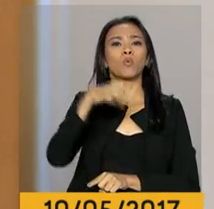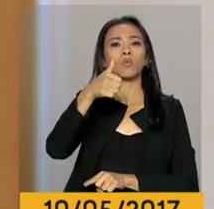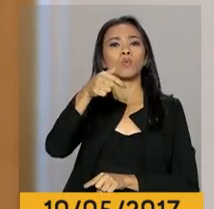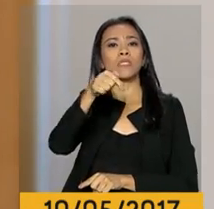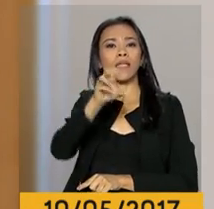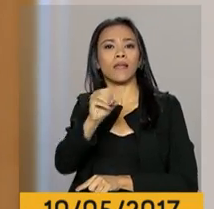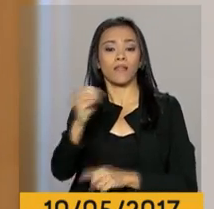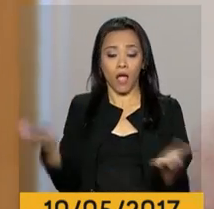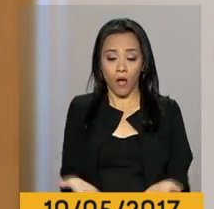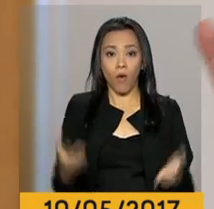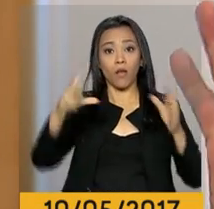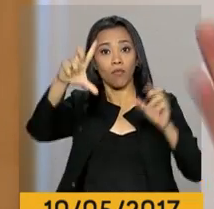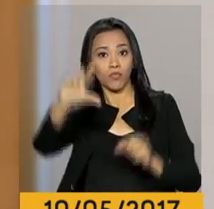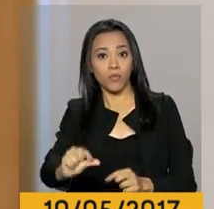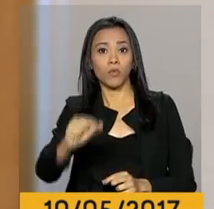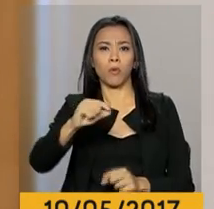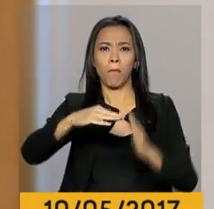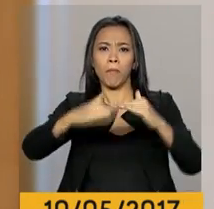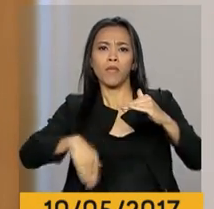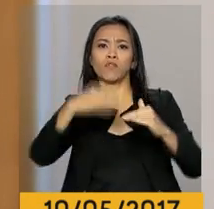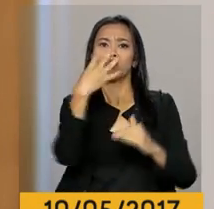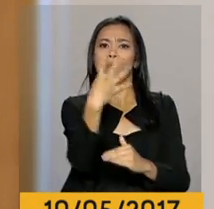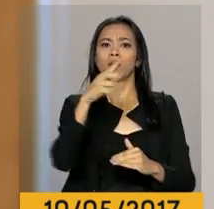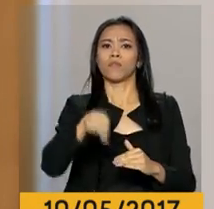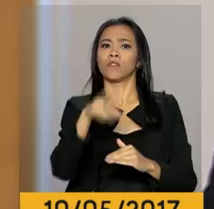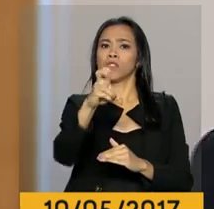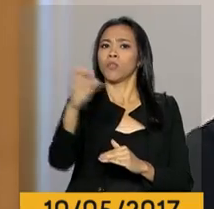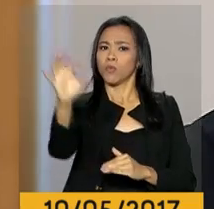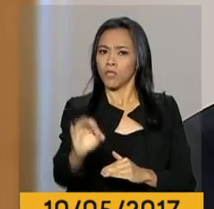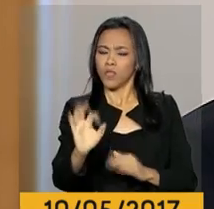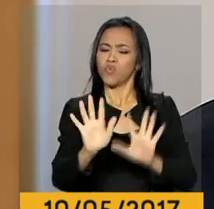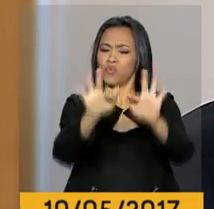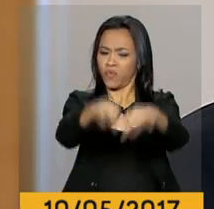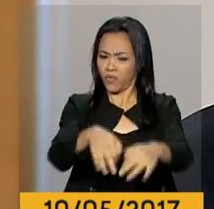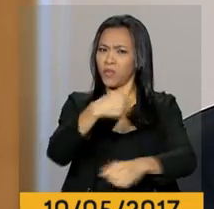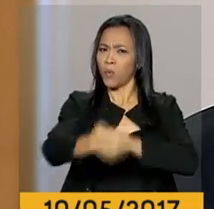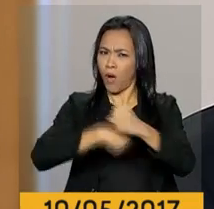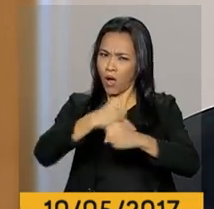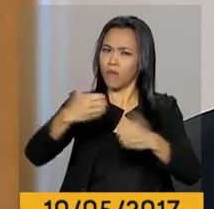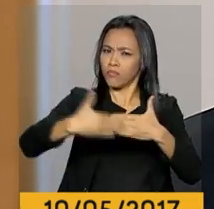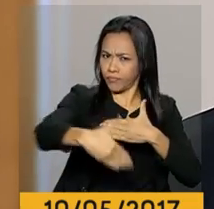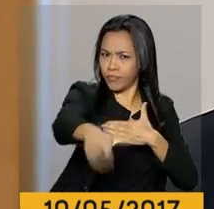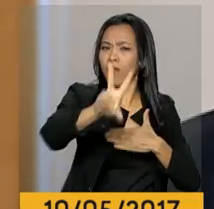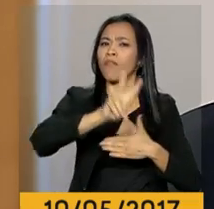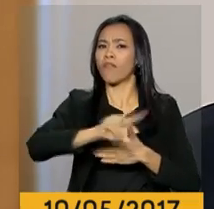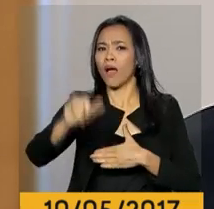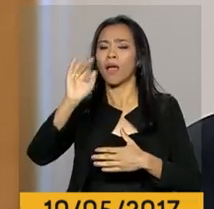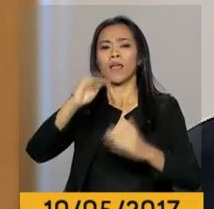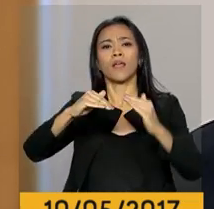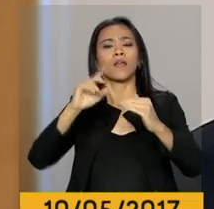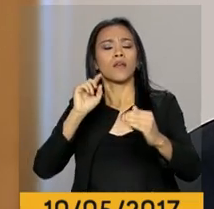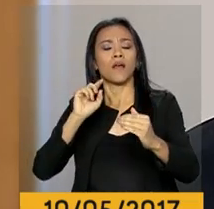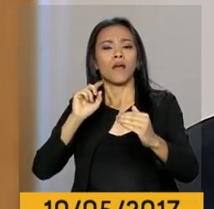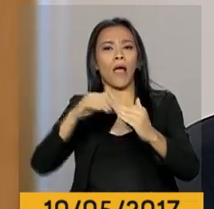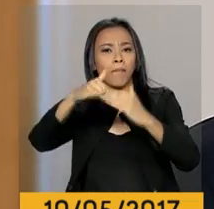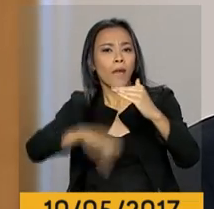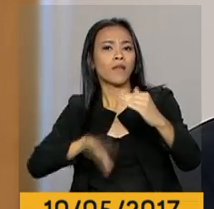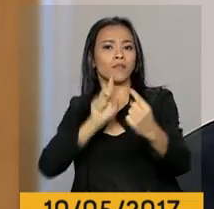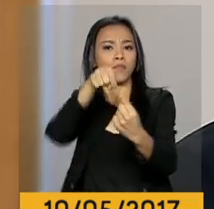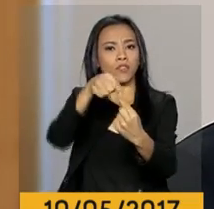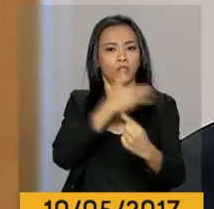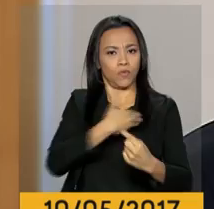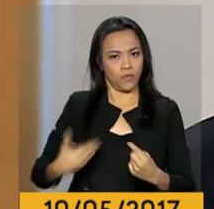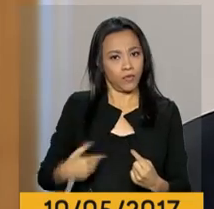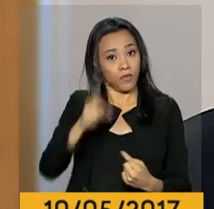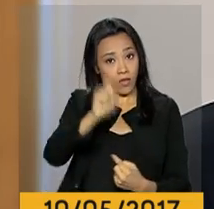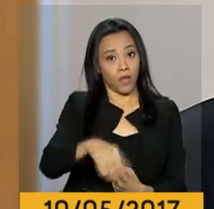agora com menos de 4,5 a indicar portanto que no final do ano nós estaremos bem abaixo do centro da Meta que é precisamente eh